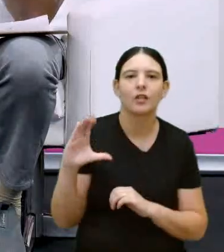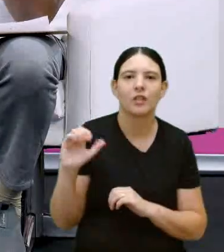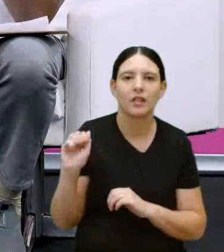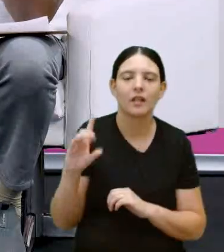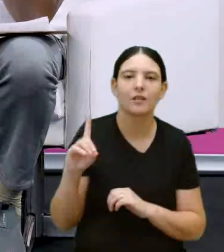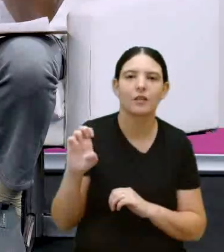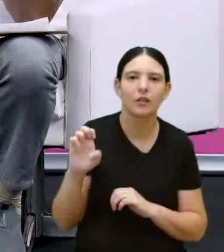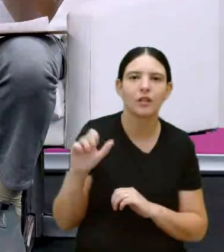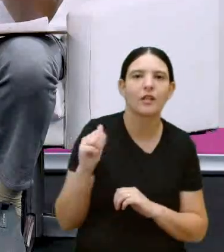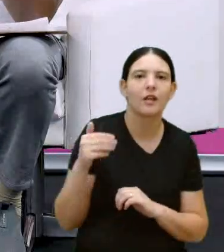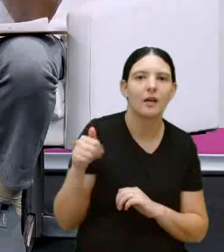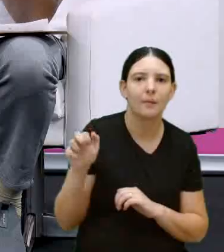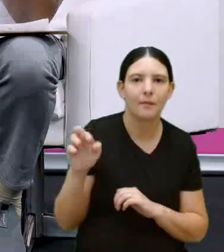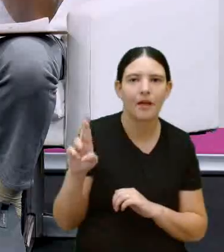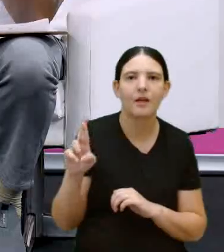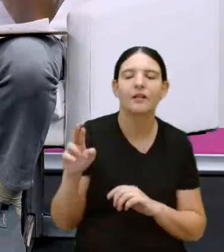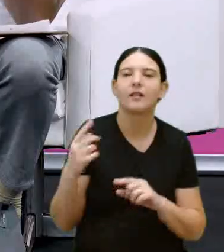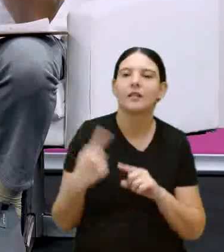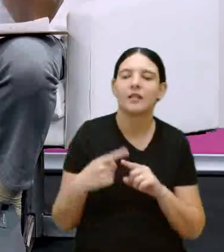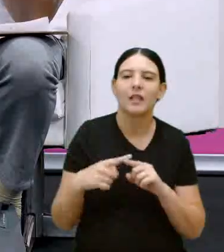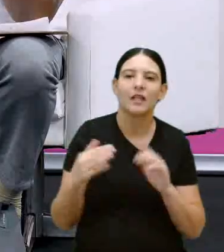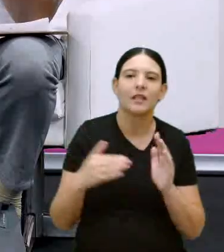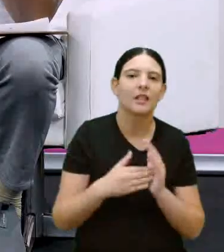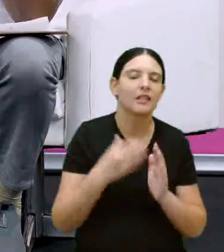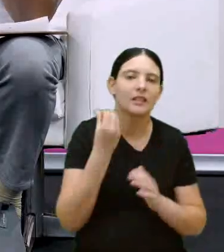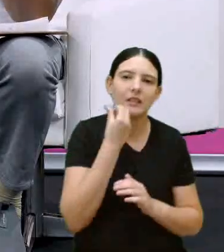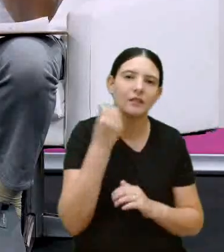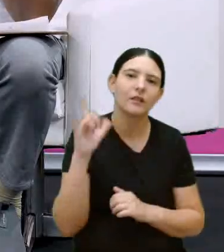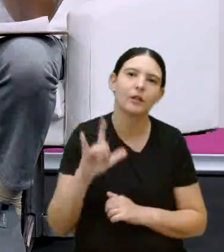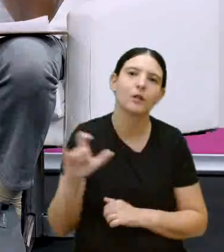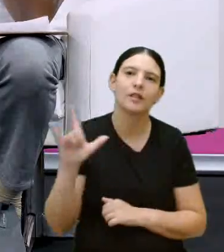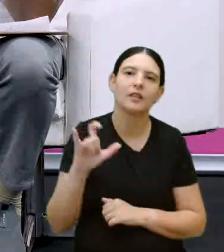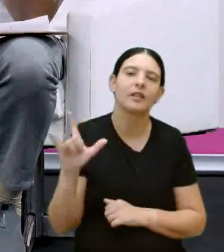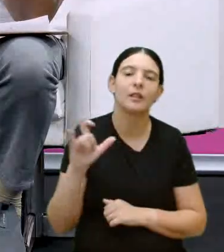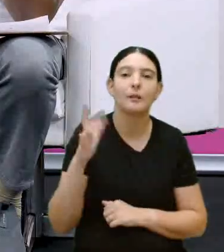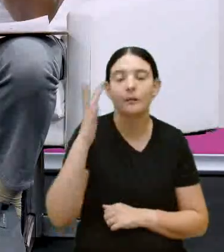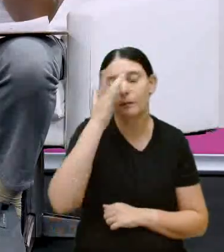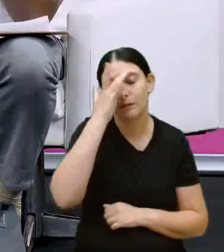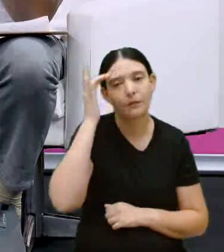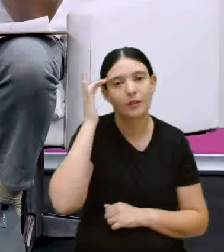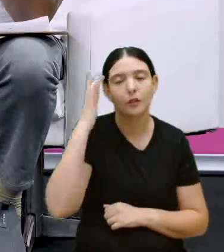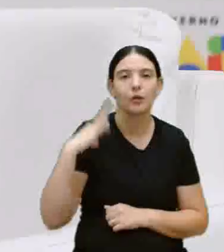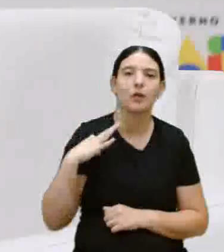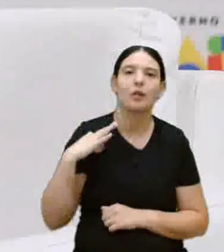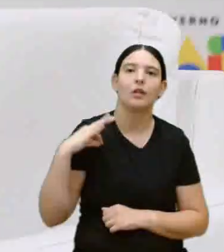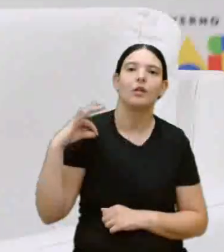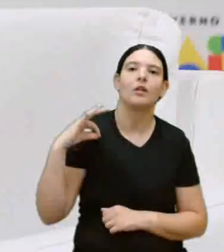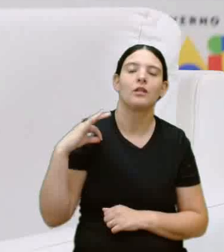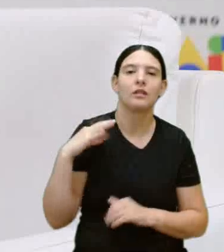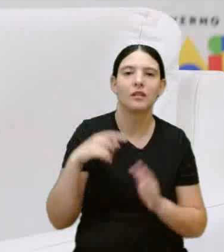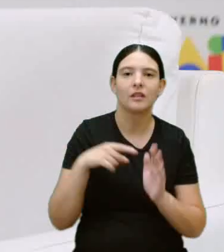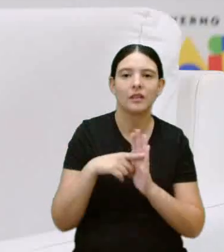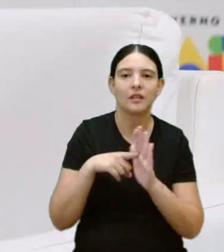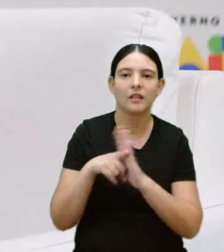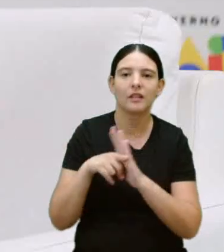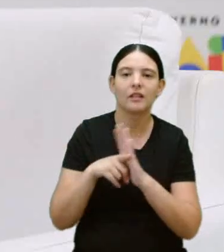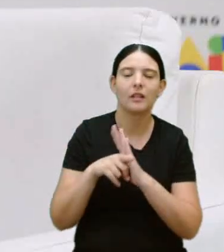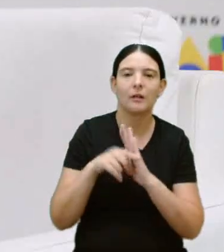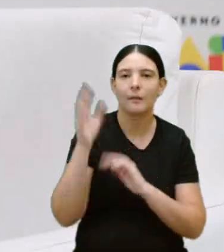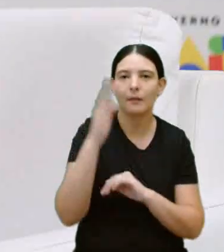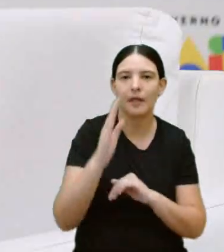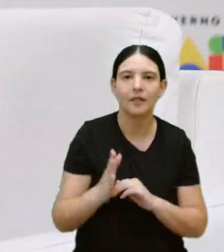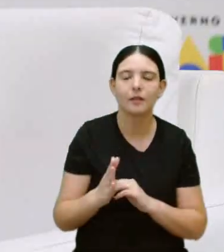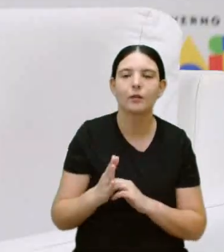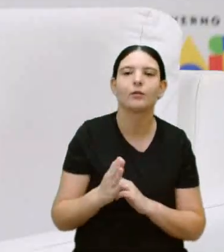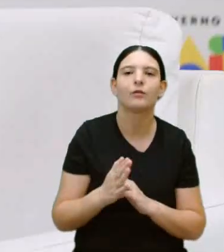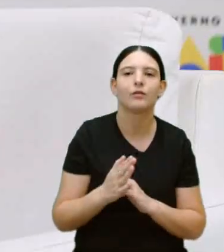eticadeamar@gmail.com. Deve estar até sexta-feira no meu Instagram, que é para pessoas voluntárias para essa pesquisa a nível nacional que a gente está fazendo. Tem